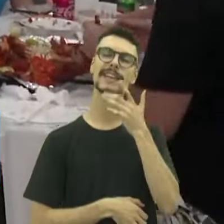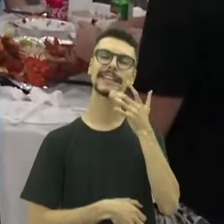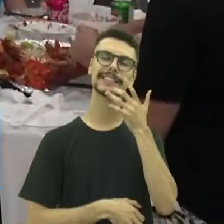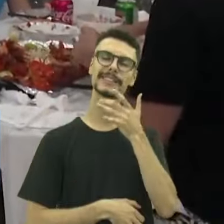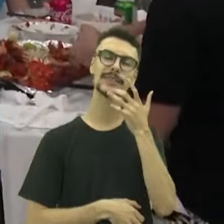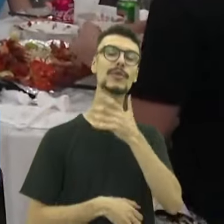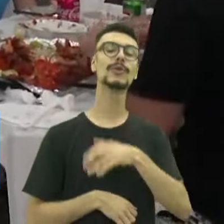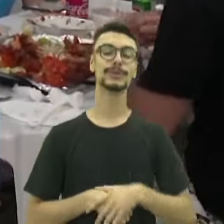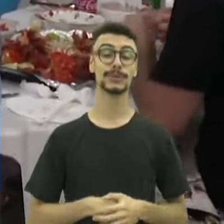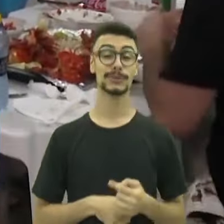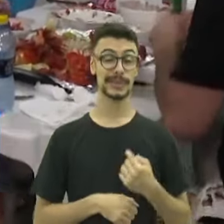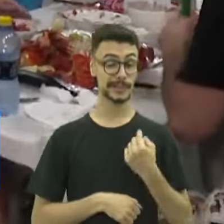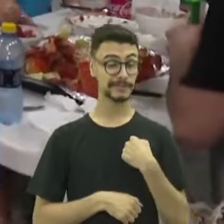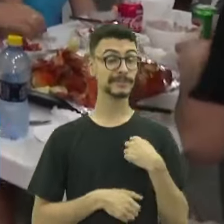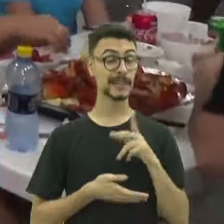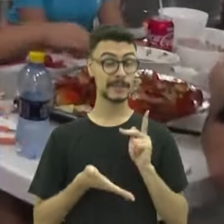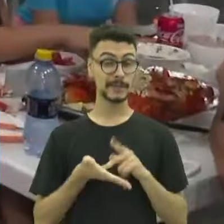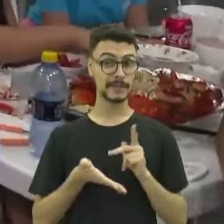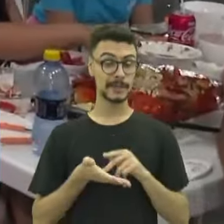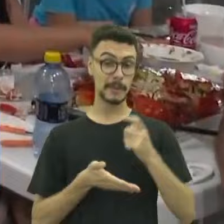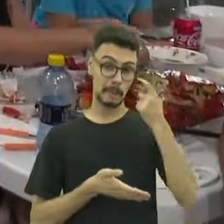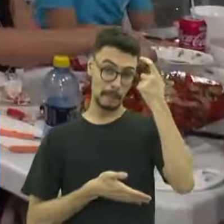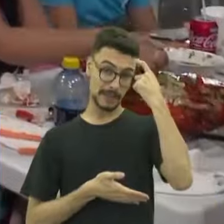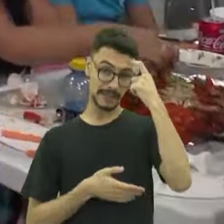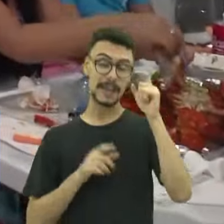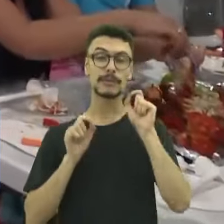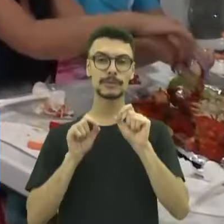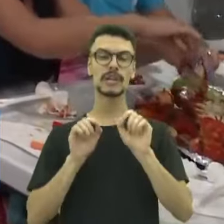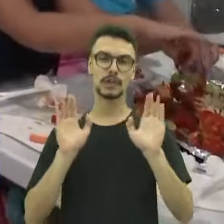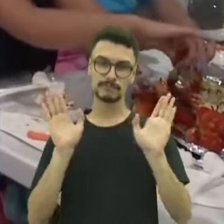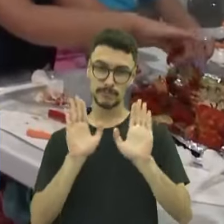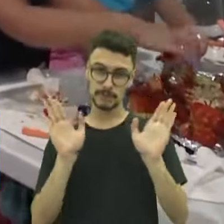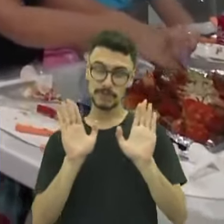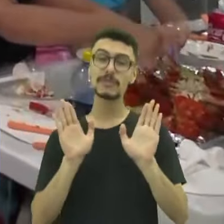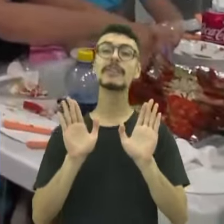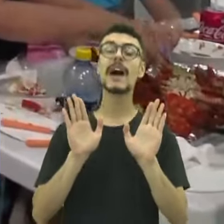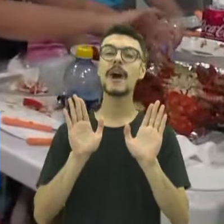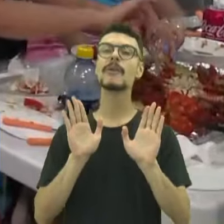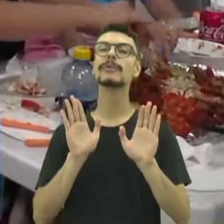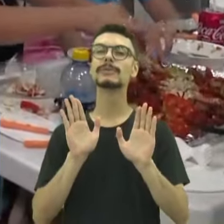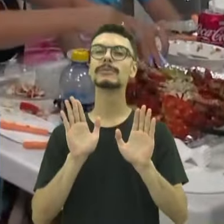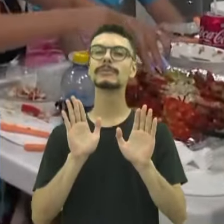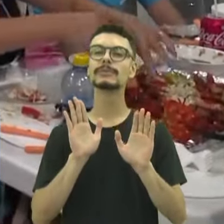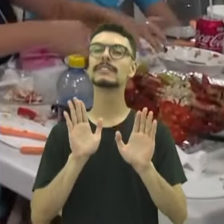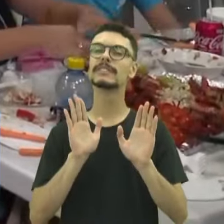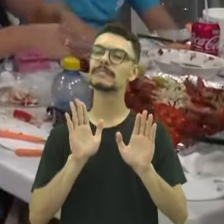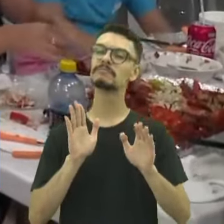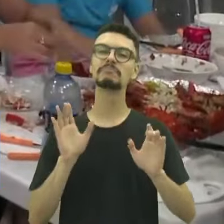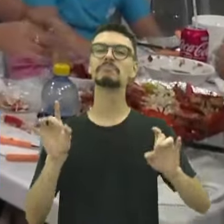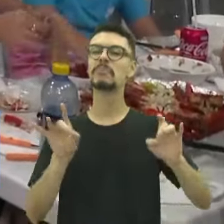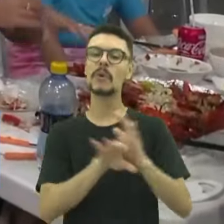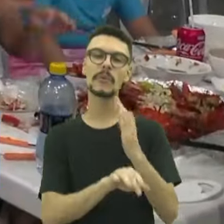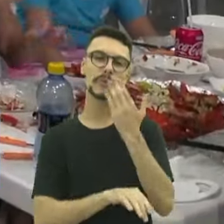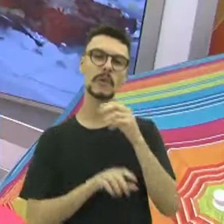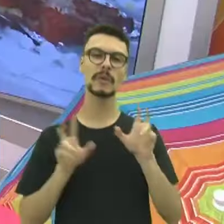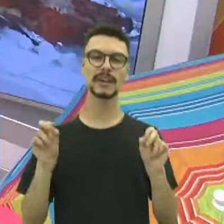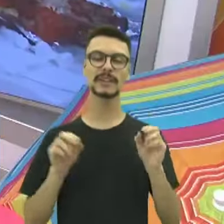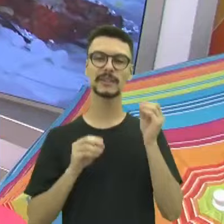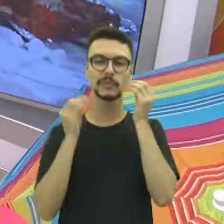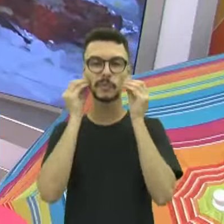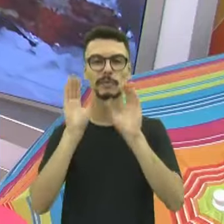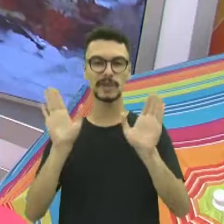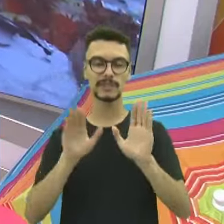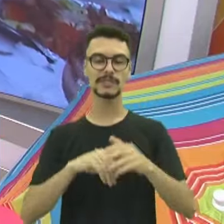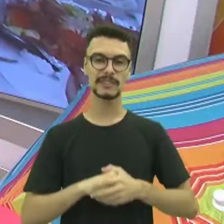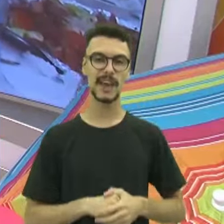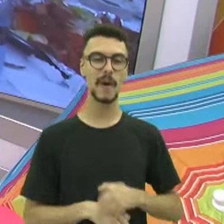eu sinceramente tô pensando aqui. Vou me despedir de vocês e vou fazer o quê? Vou comer caranguejo, tá bom? Beijo, até. Valeu, Bruninha.